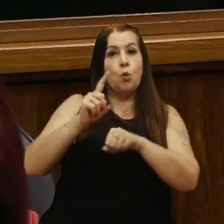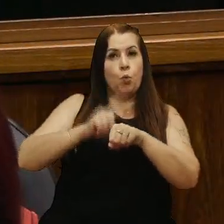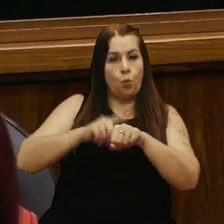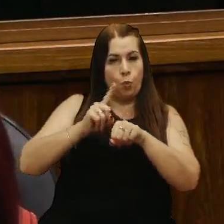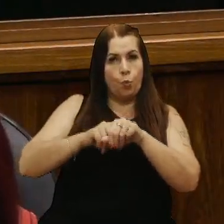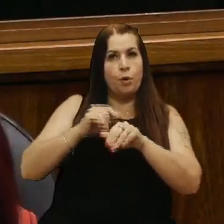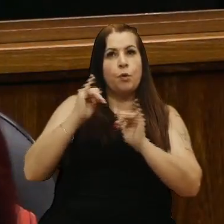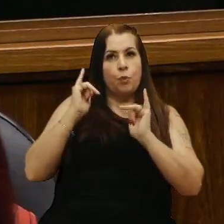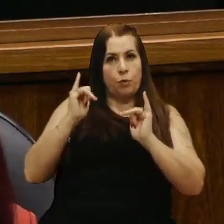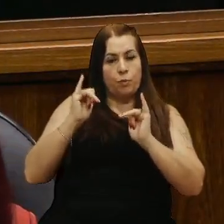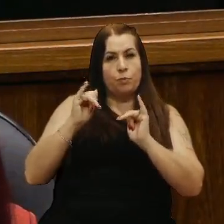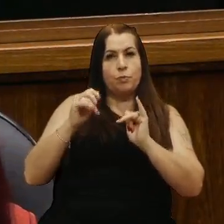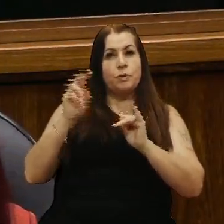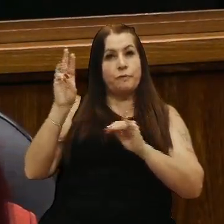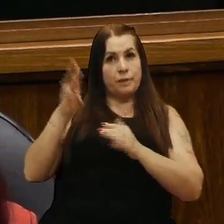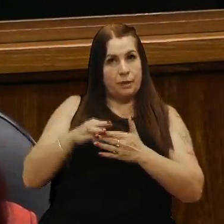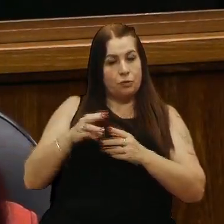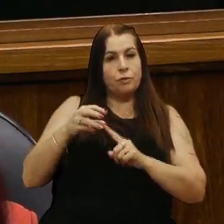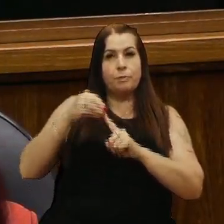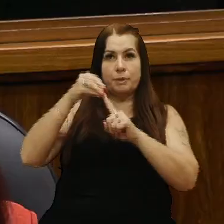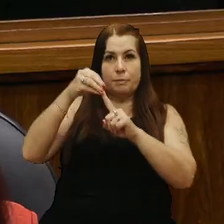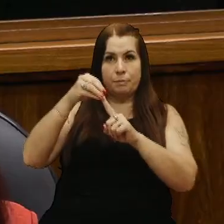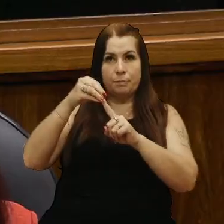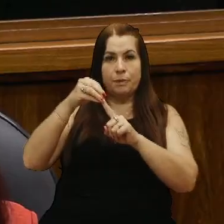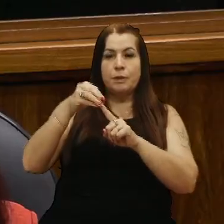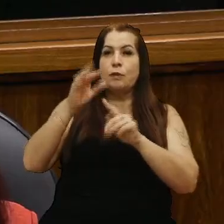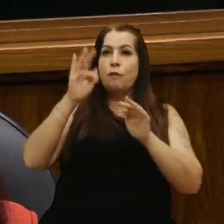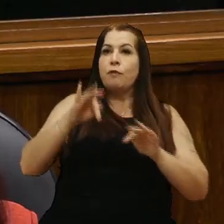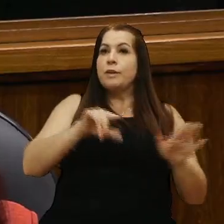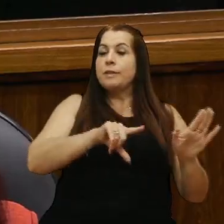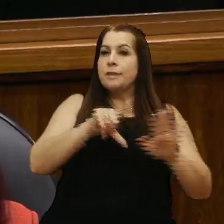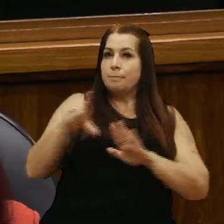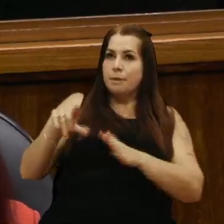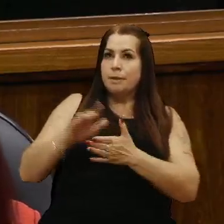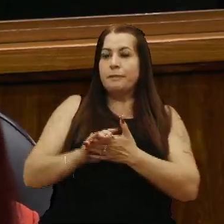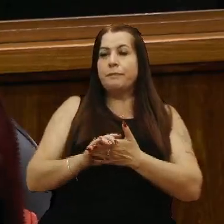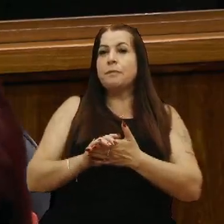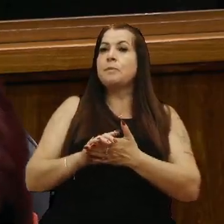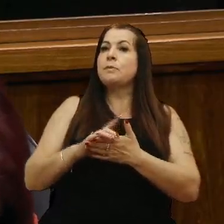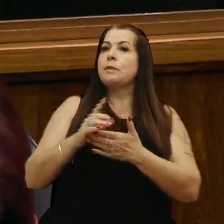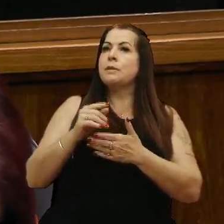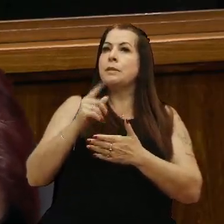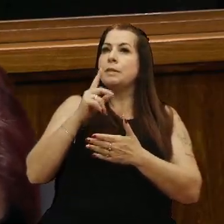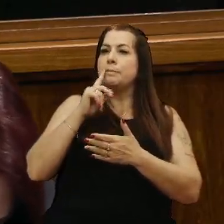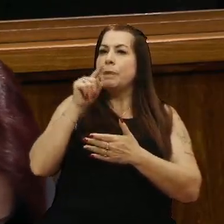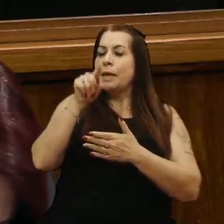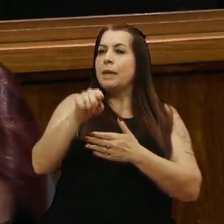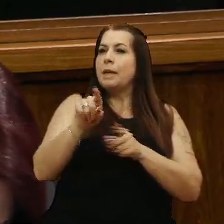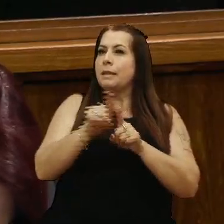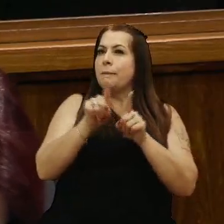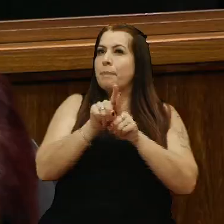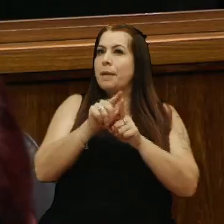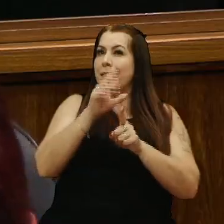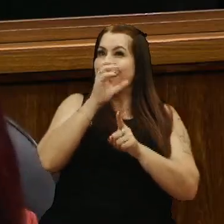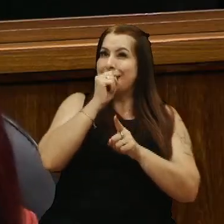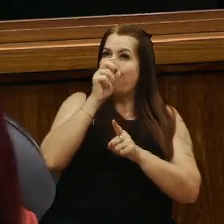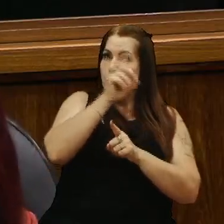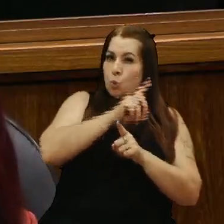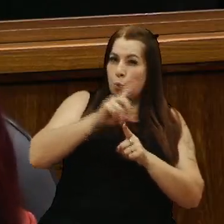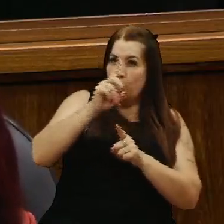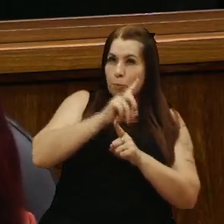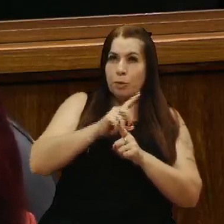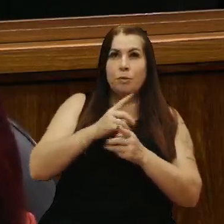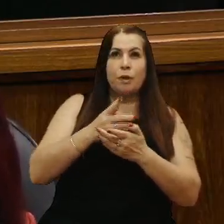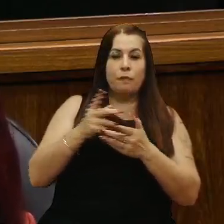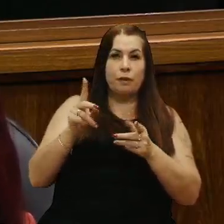dos ônibus da Visate, principalmente nos finais de semana. Se a gente pegar especificamente o sábado e o domingo,